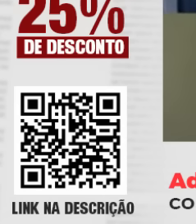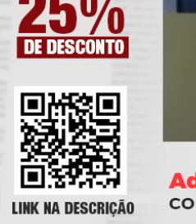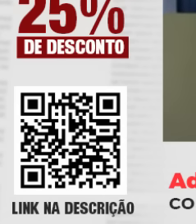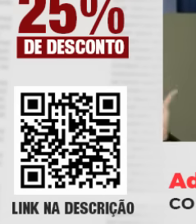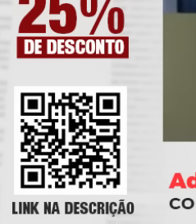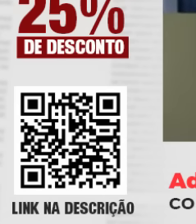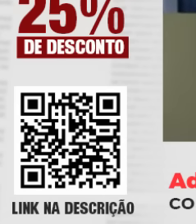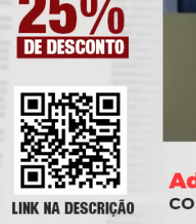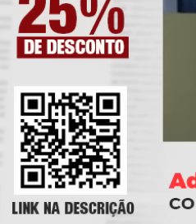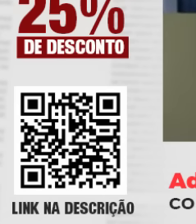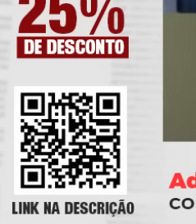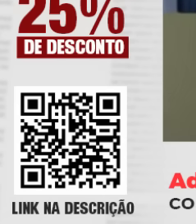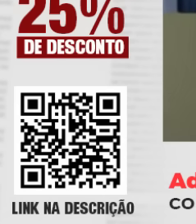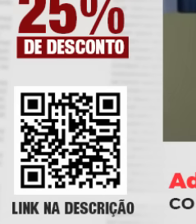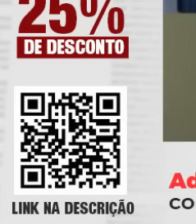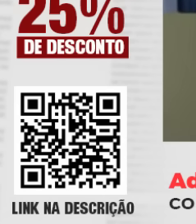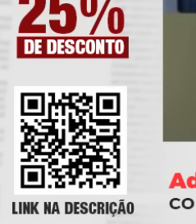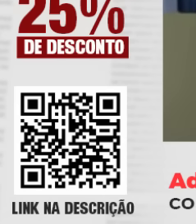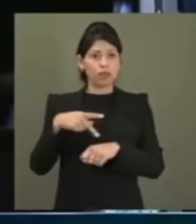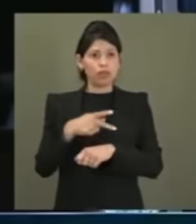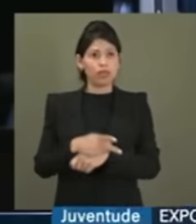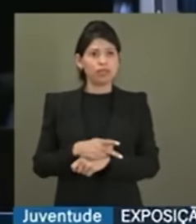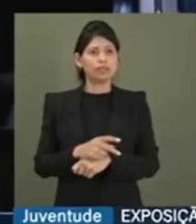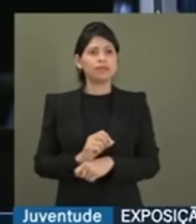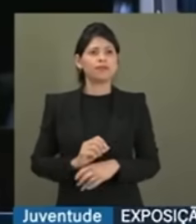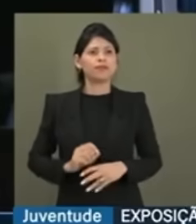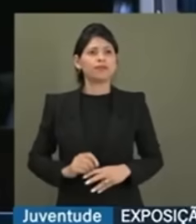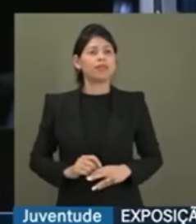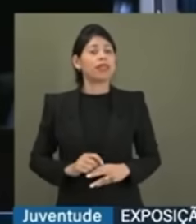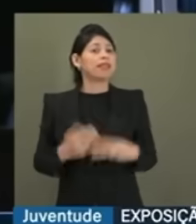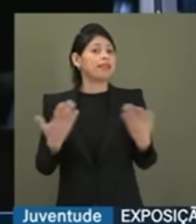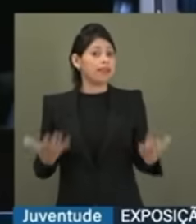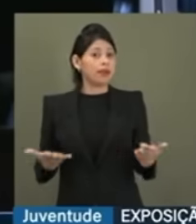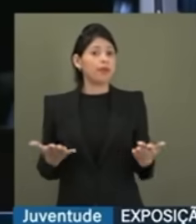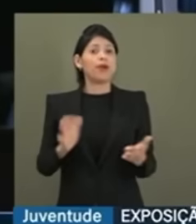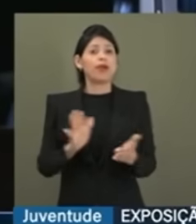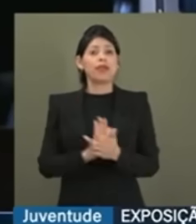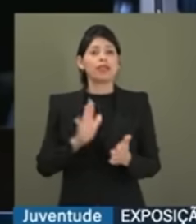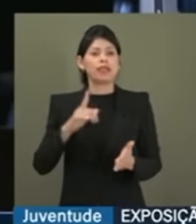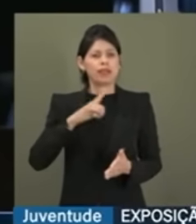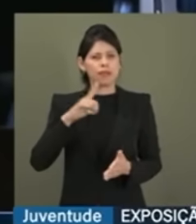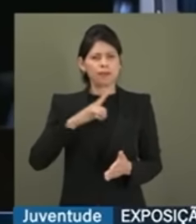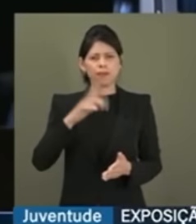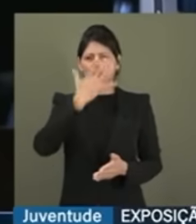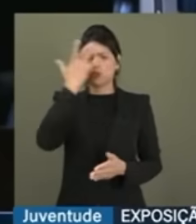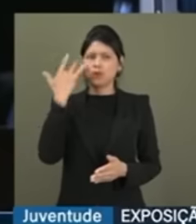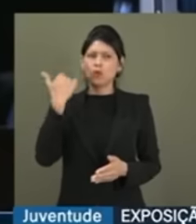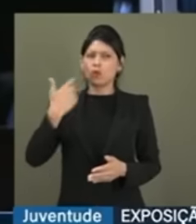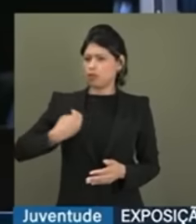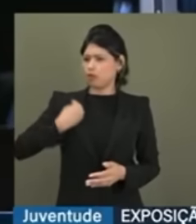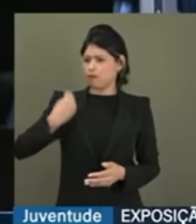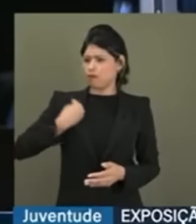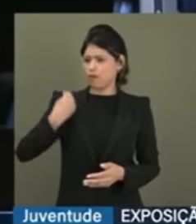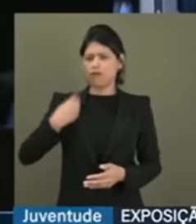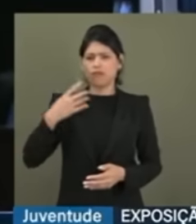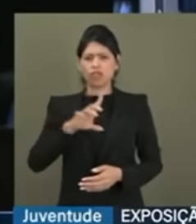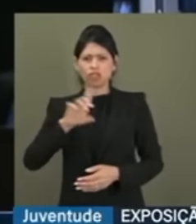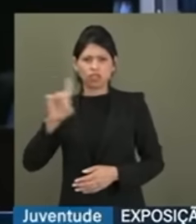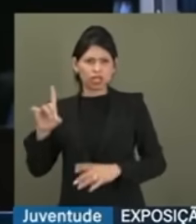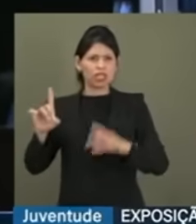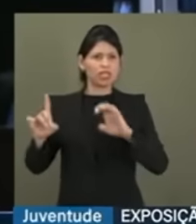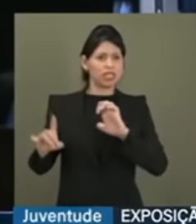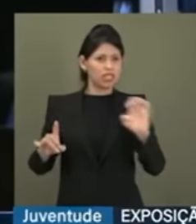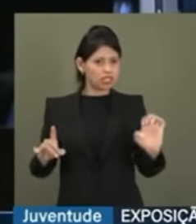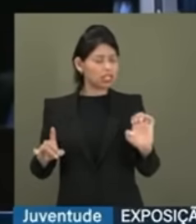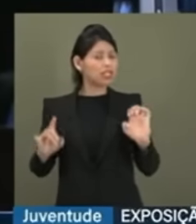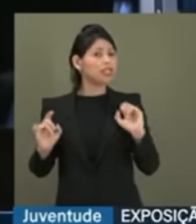momento Infelizmente quem é conservador quem é de direita tá sofrendo uma Perseguição Implacável e foi